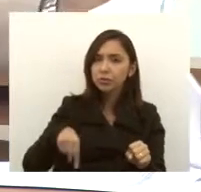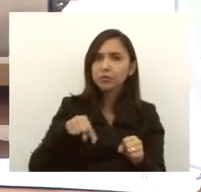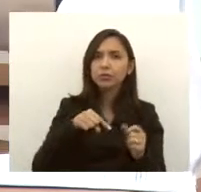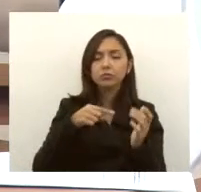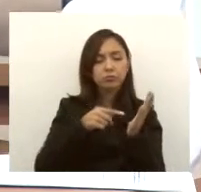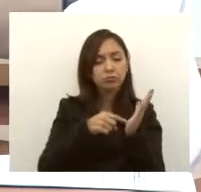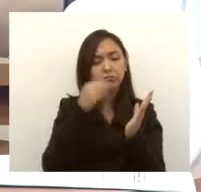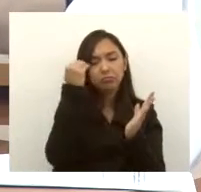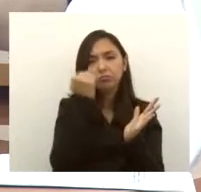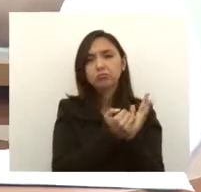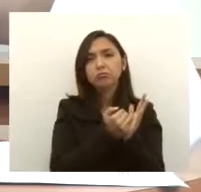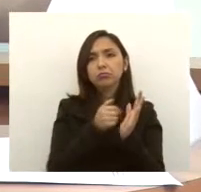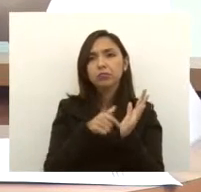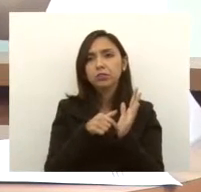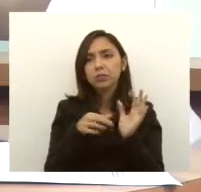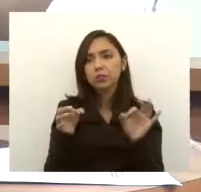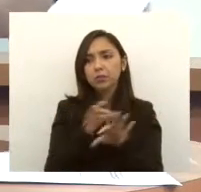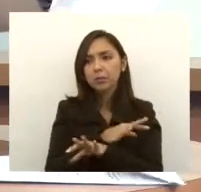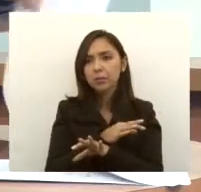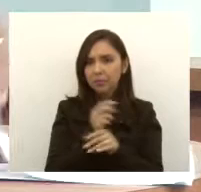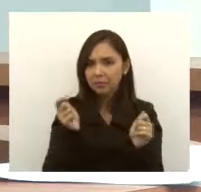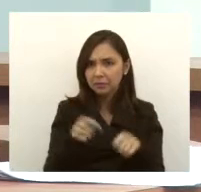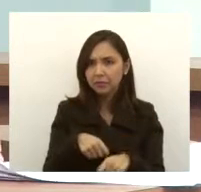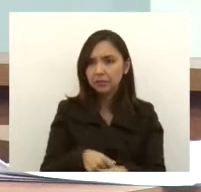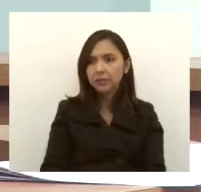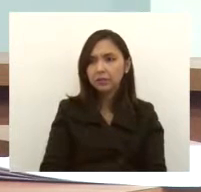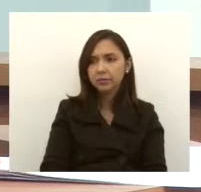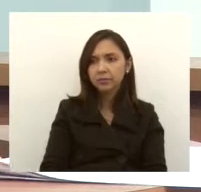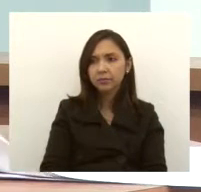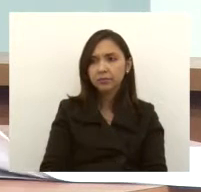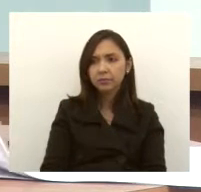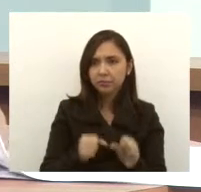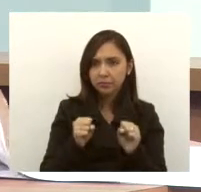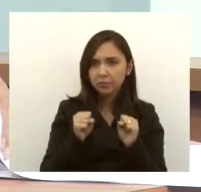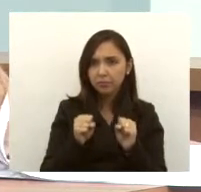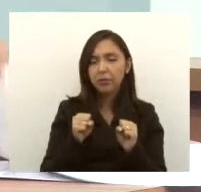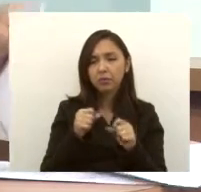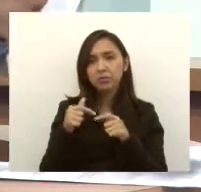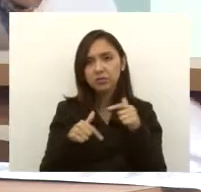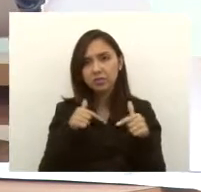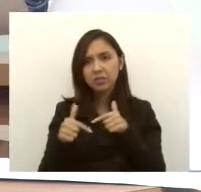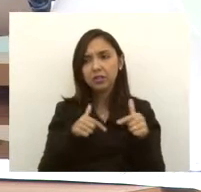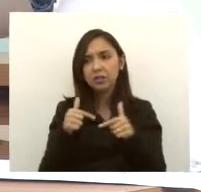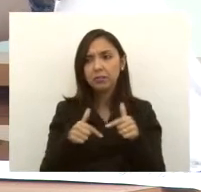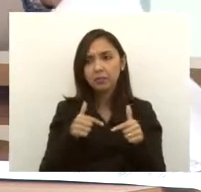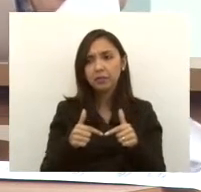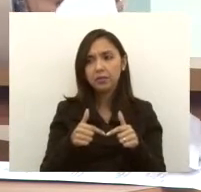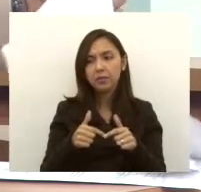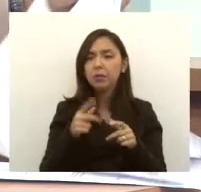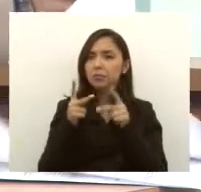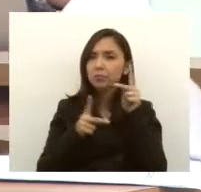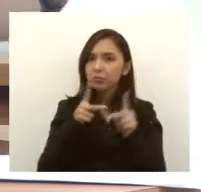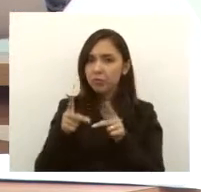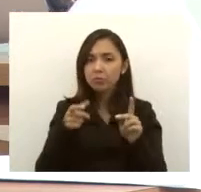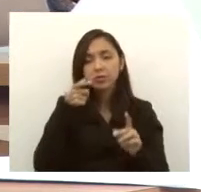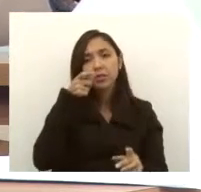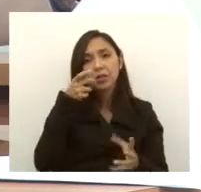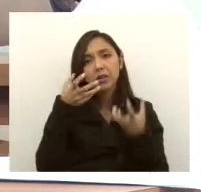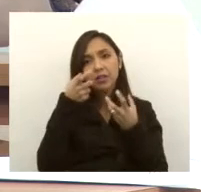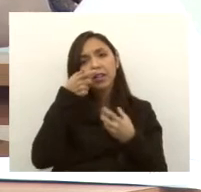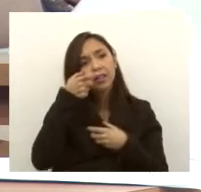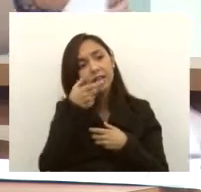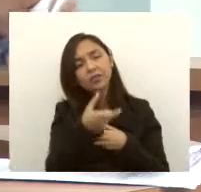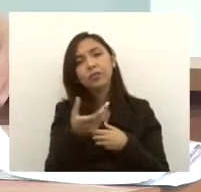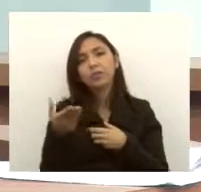cumprir? Hein, seu presidente? Podemos trabalhar, seu presidente? A população quer ver os